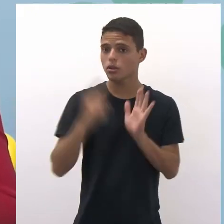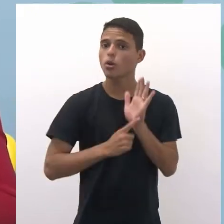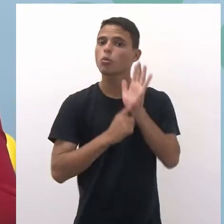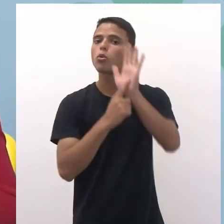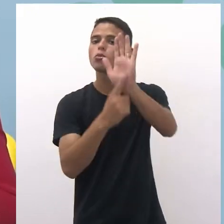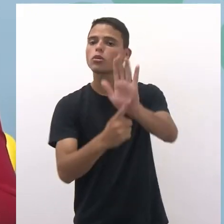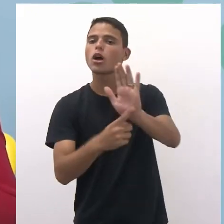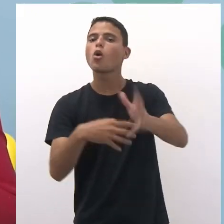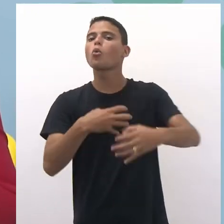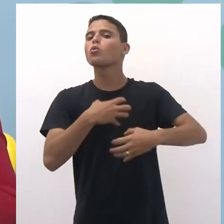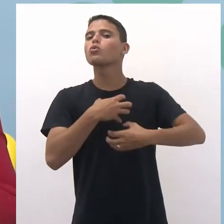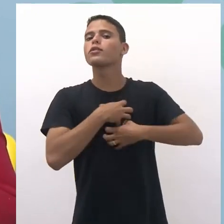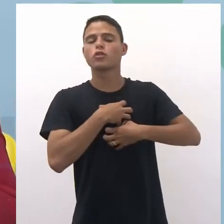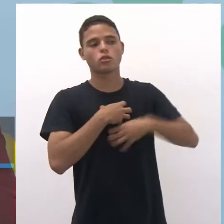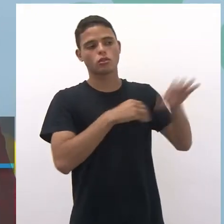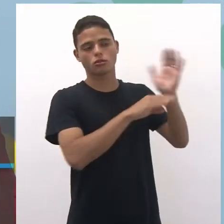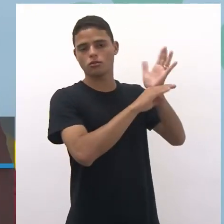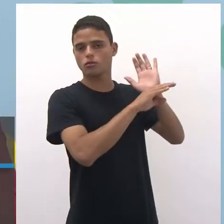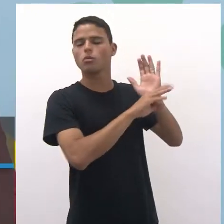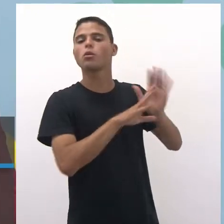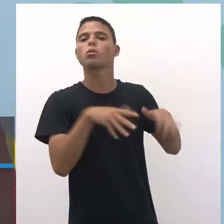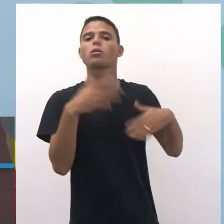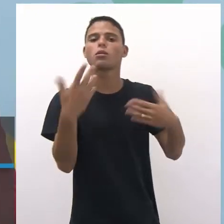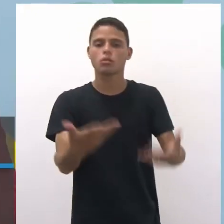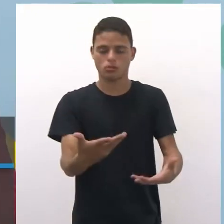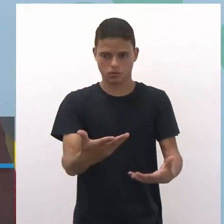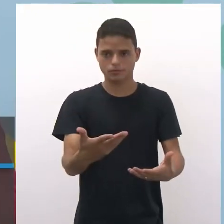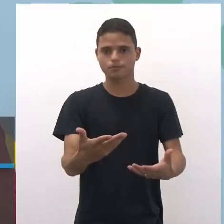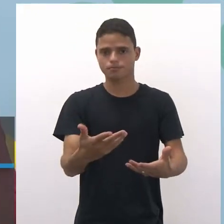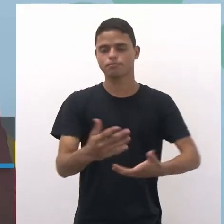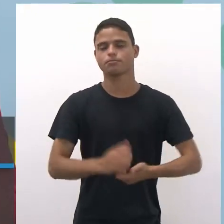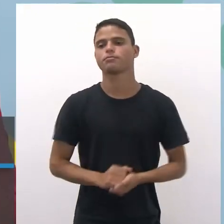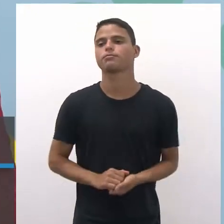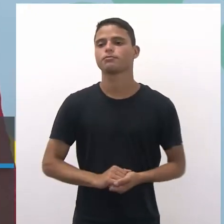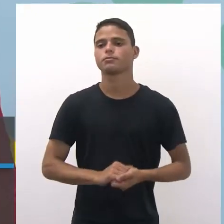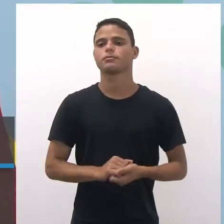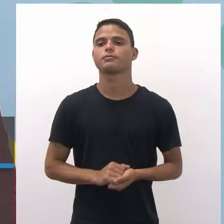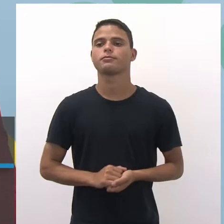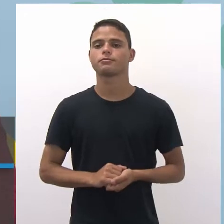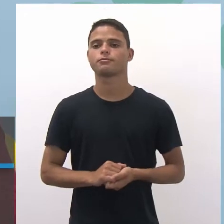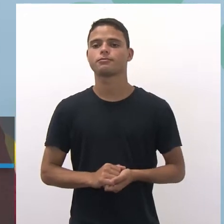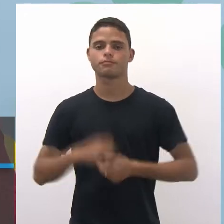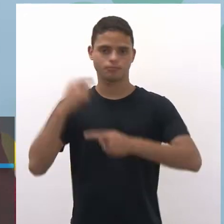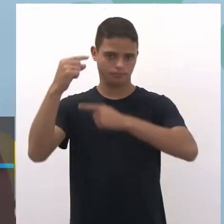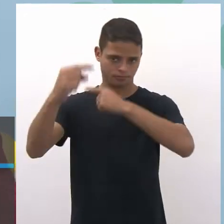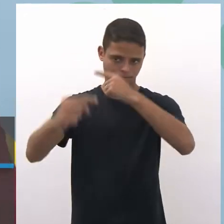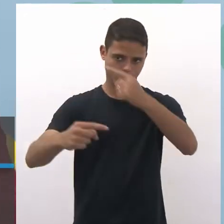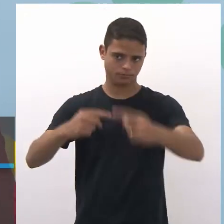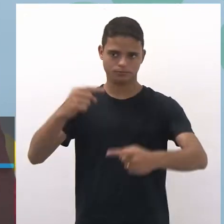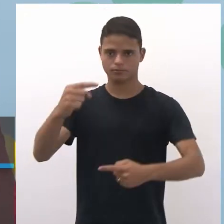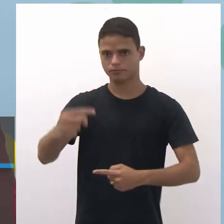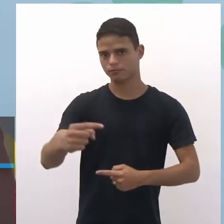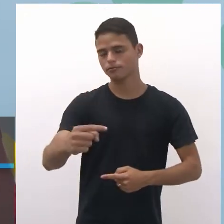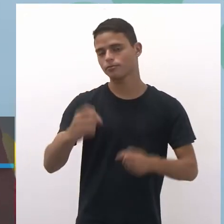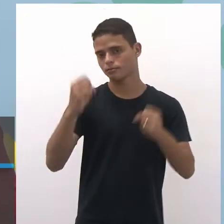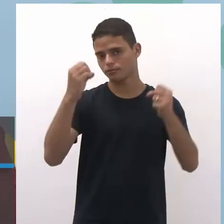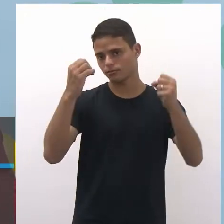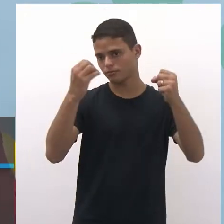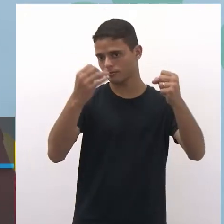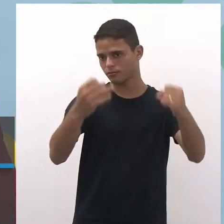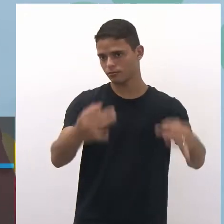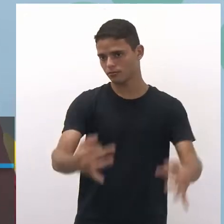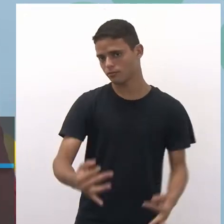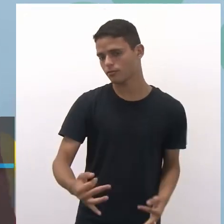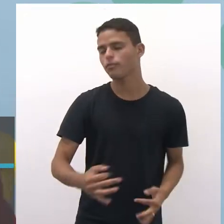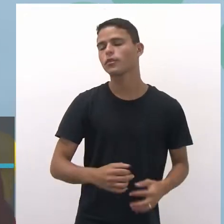do vídeo exibido, qual é o estilo da abordagem, né? Logo mais adiante, mas eu já posso adiantar, que também